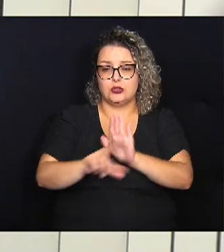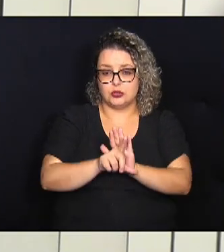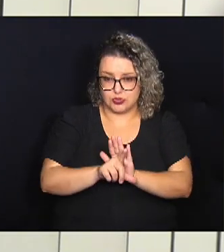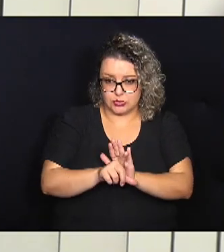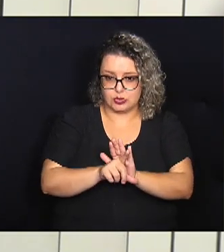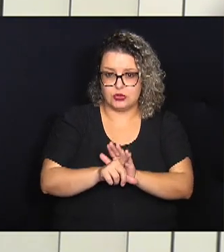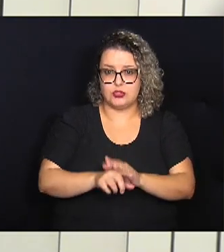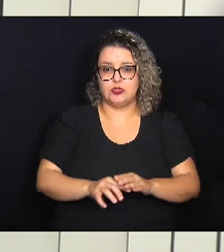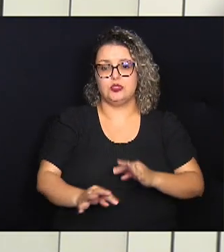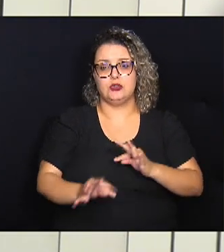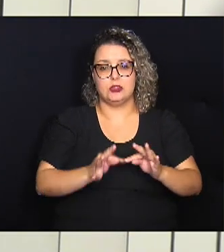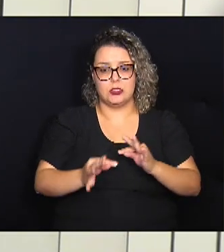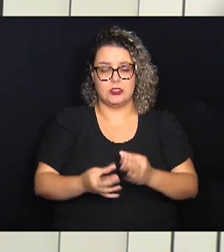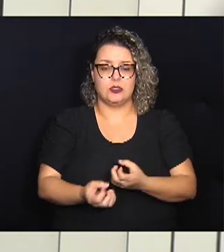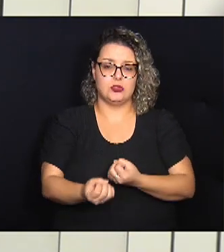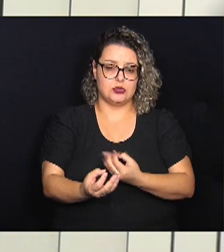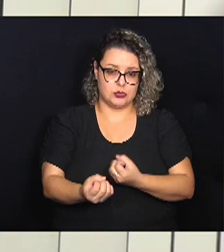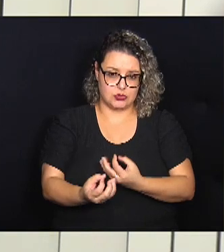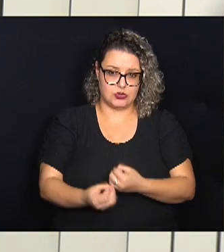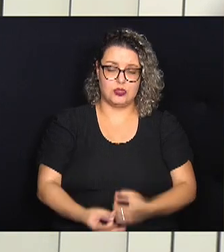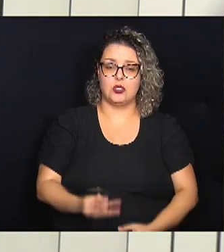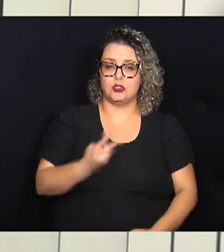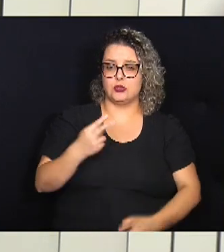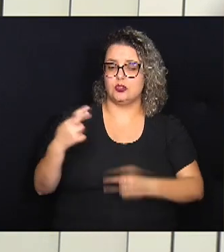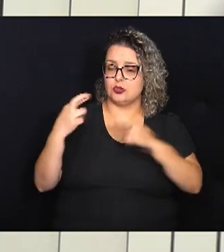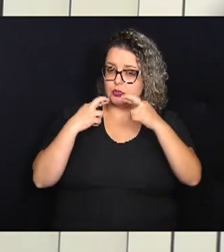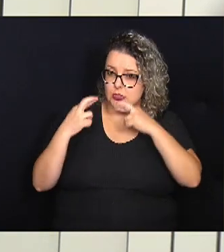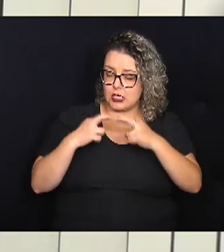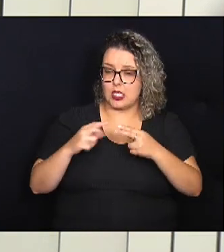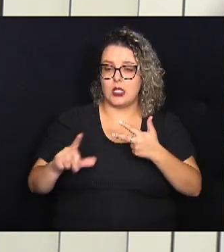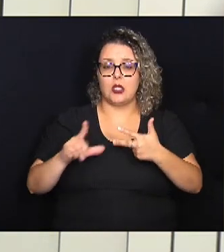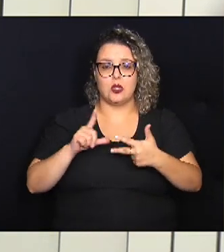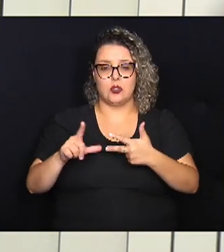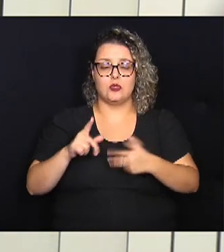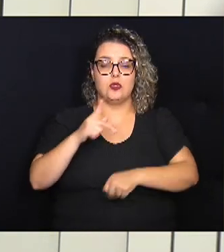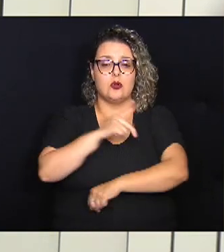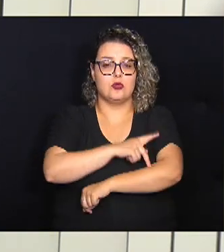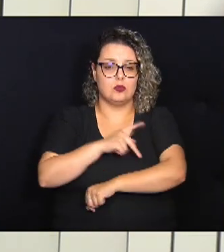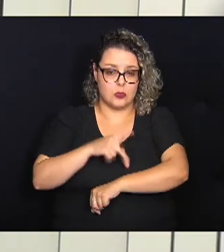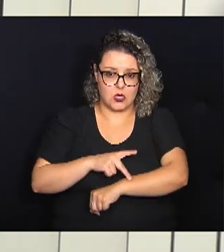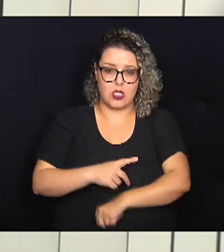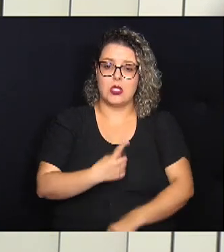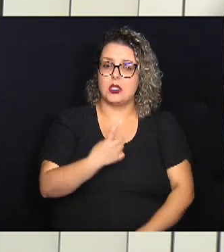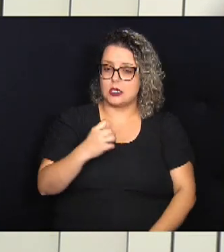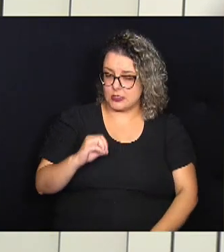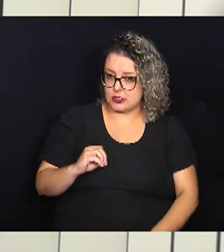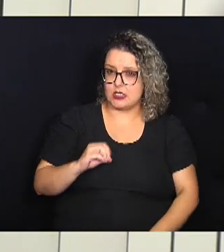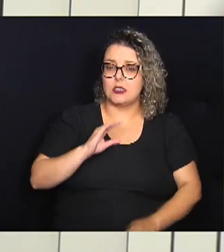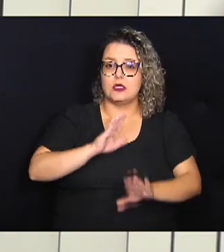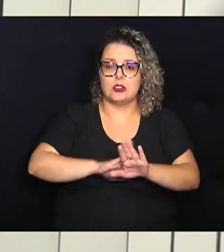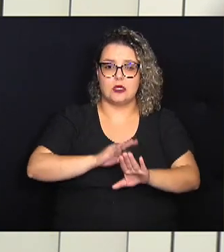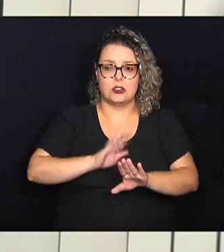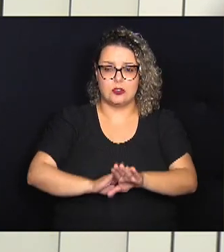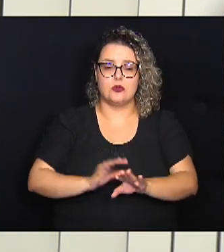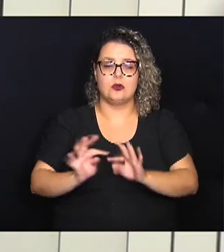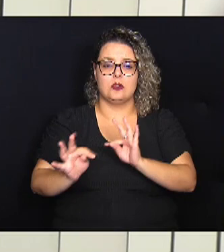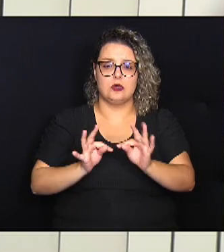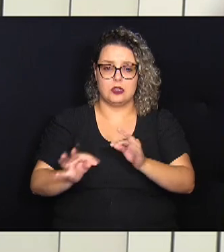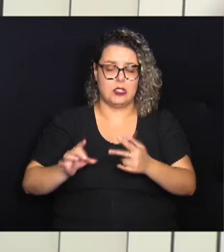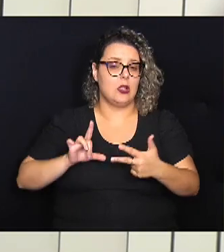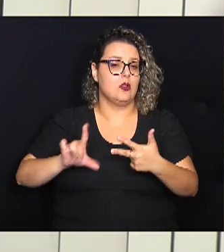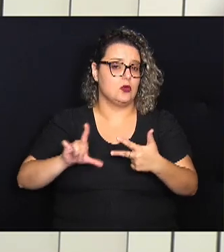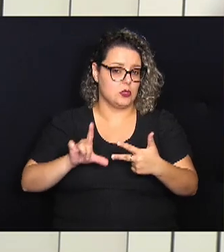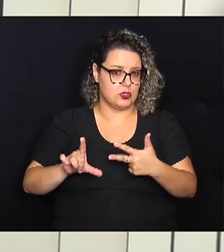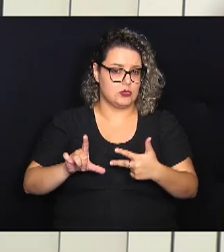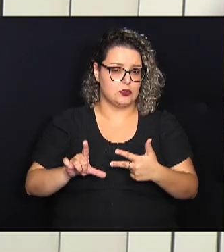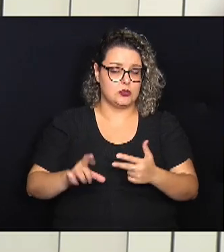de informação, 2 analistas legislativos pedagogo e 10 para a função de técnico legislativo.